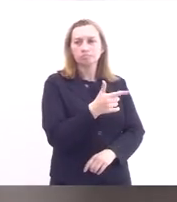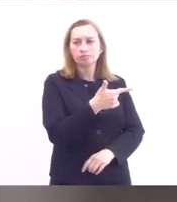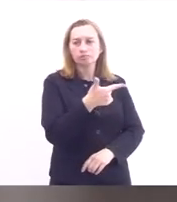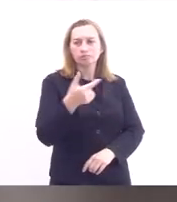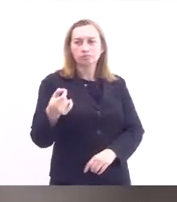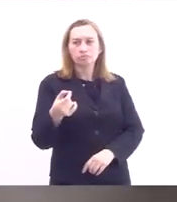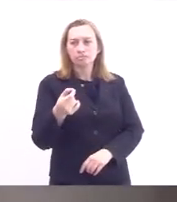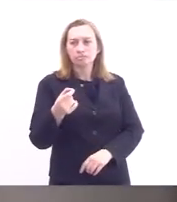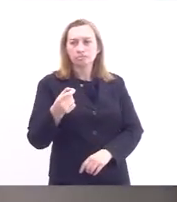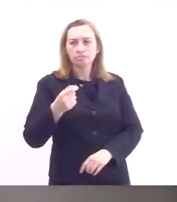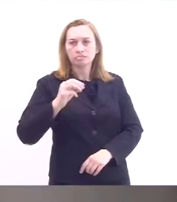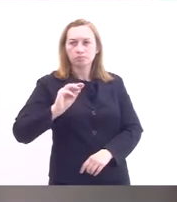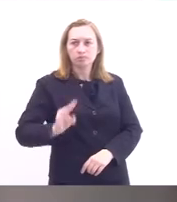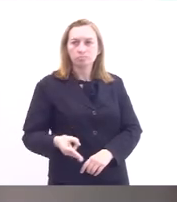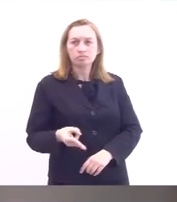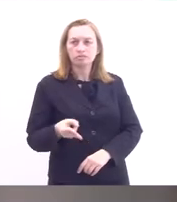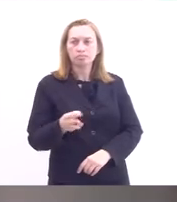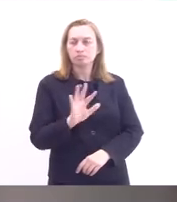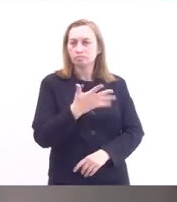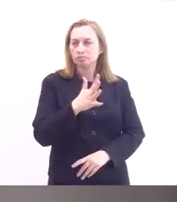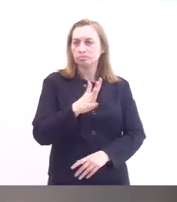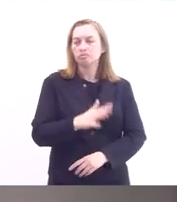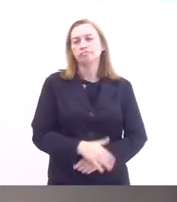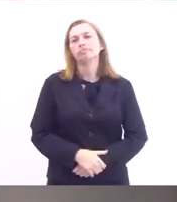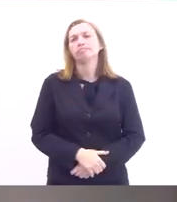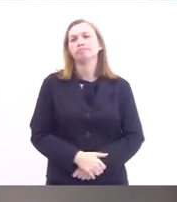200 milhões, aproximadamente.